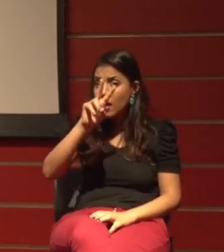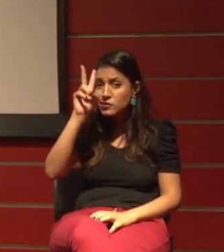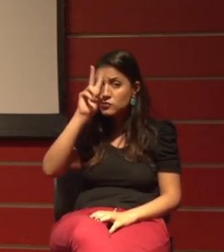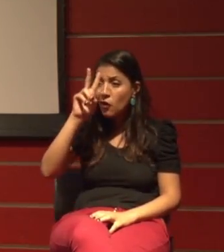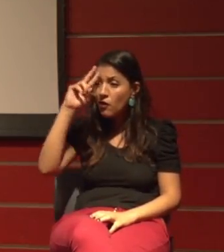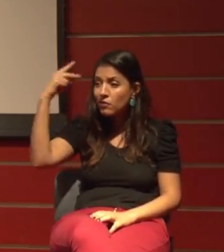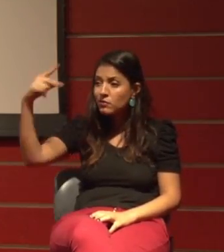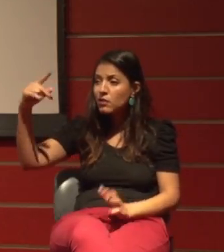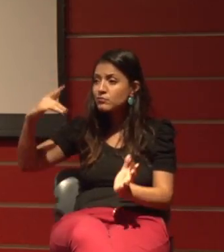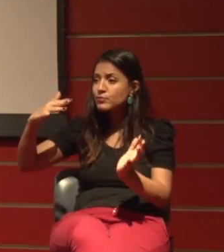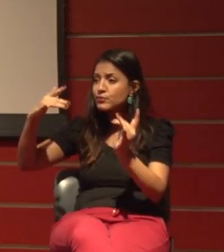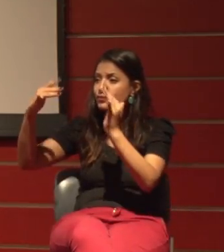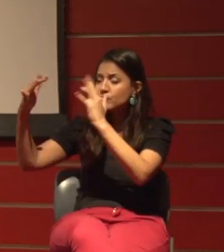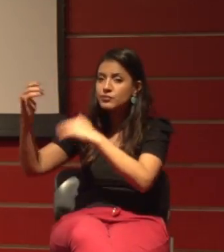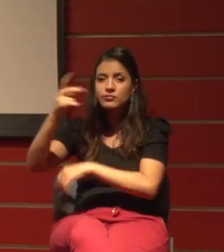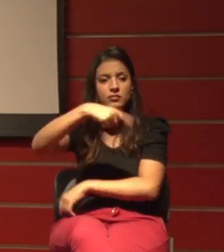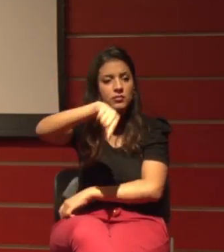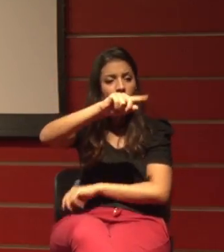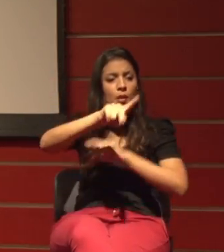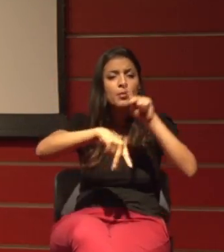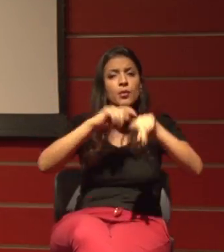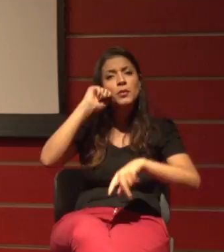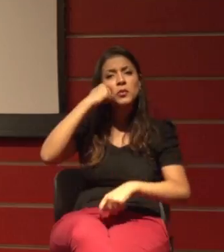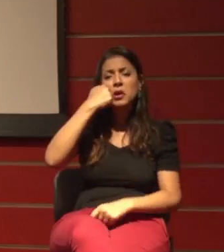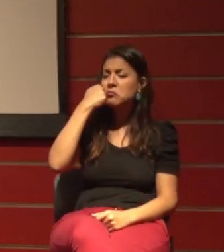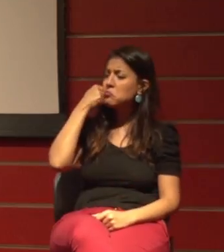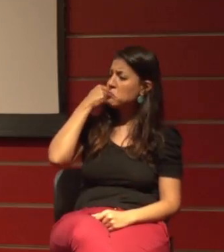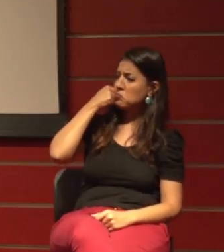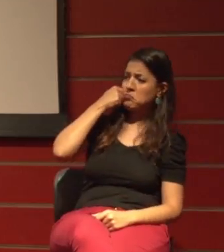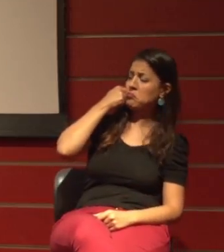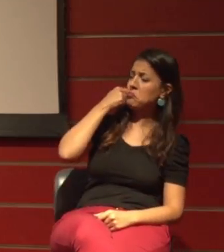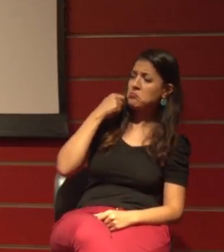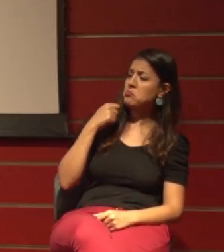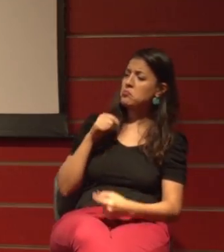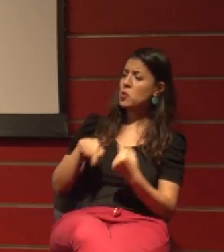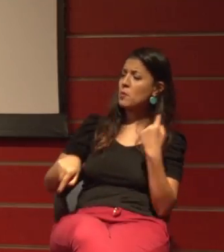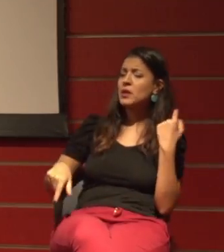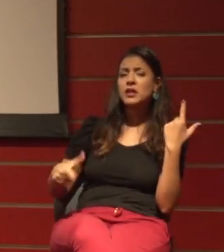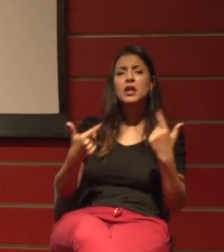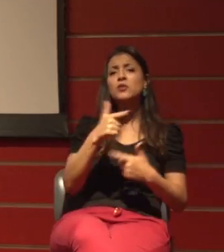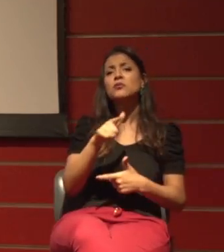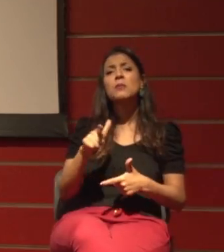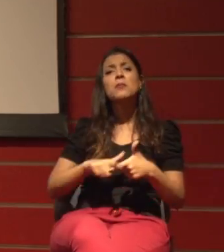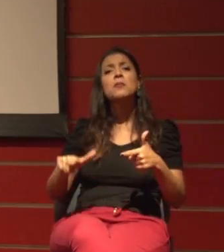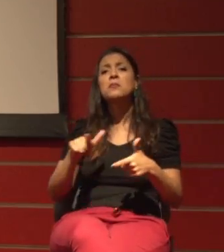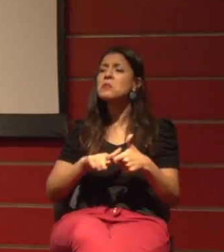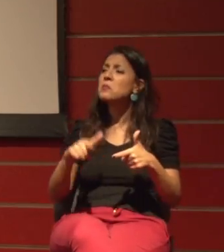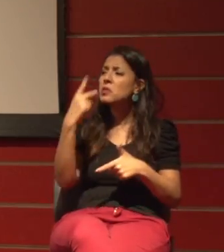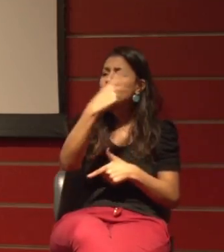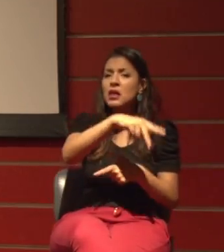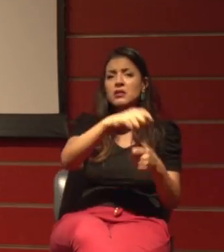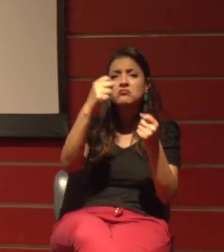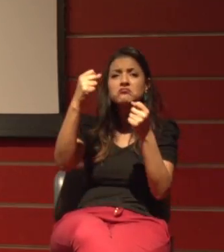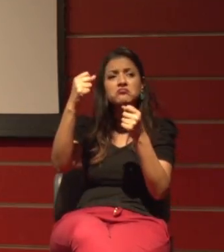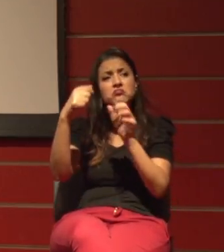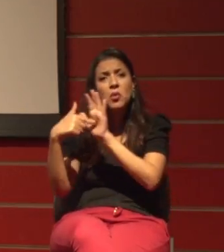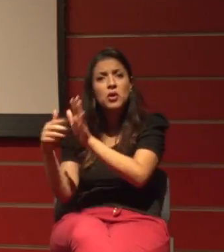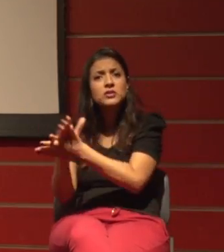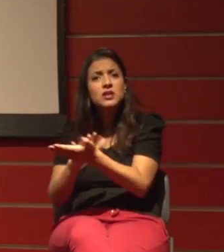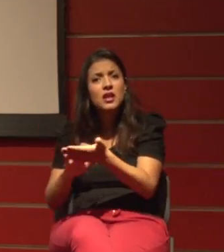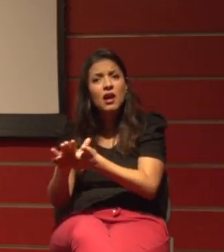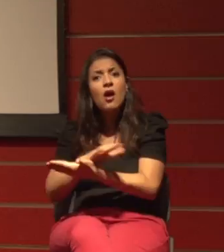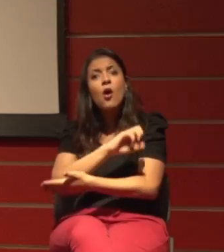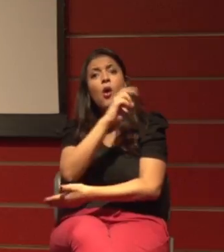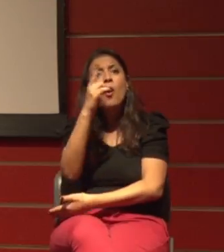gente não falam com o nosso público não tratam dos nossos problemas ou tratam de uma maneira distorcida através de uma visão que não é Nossa